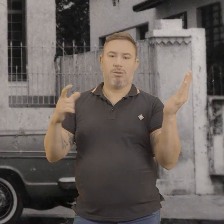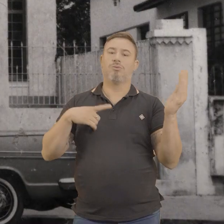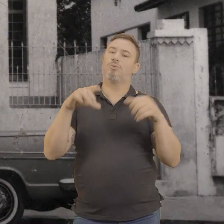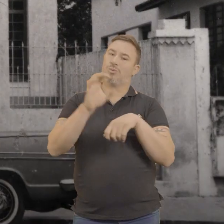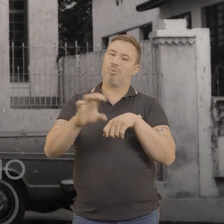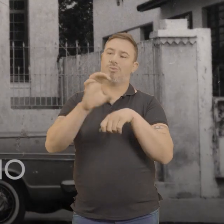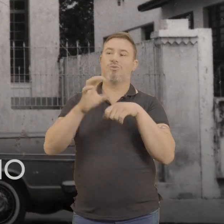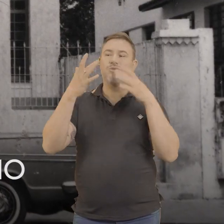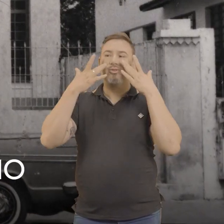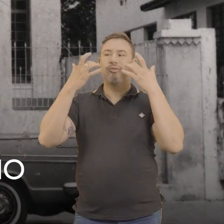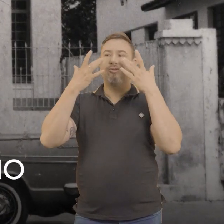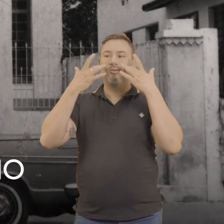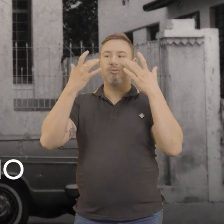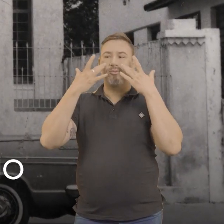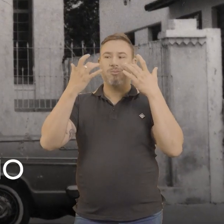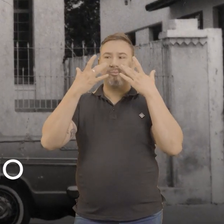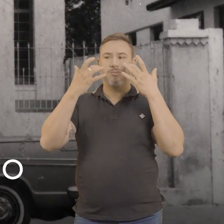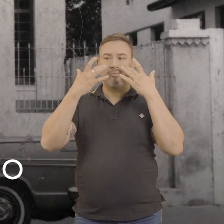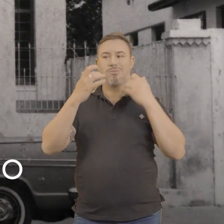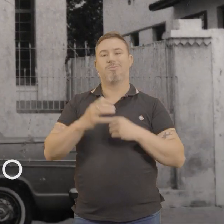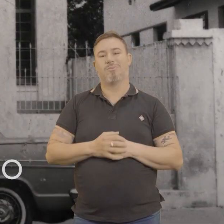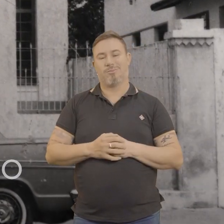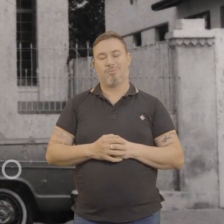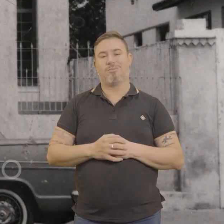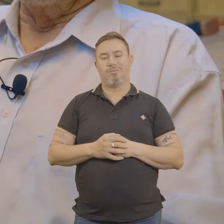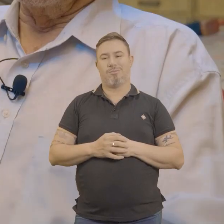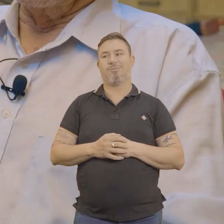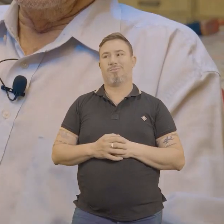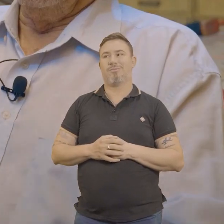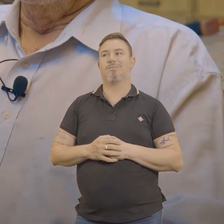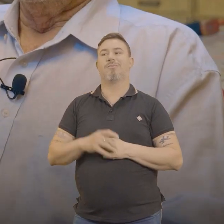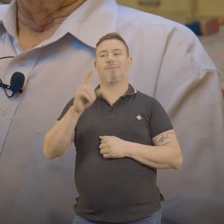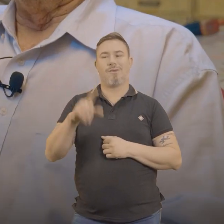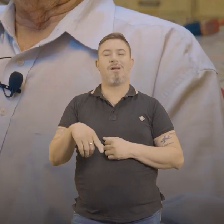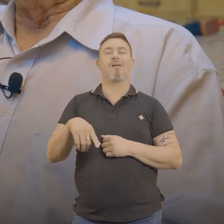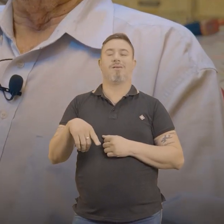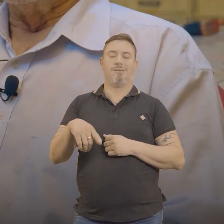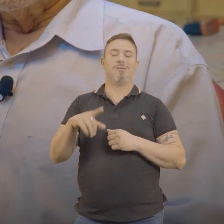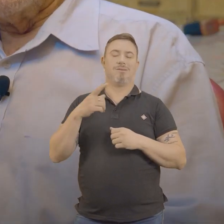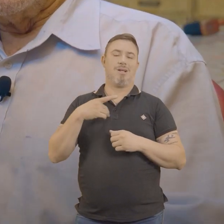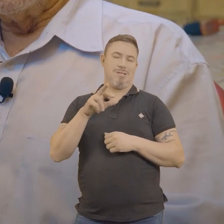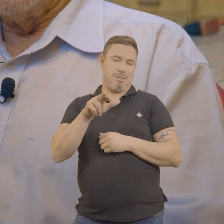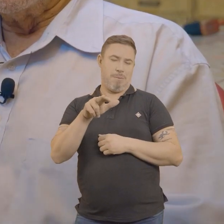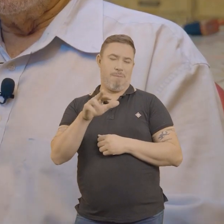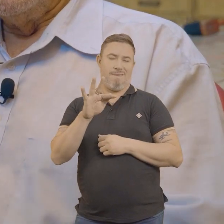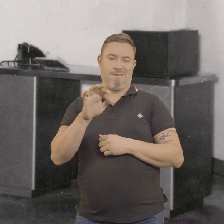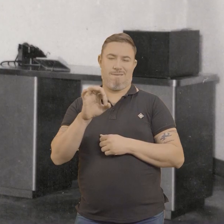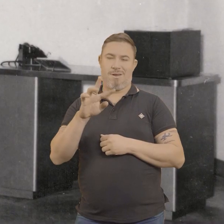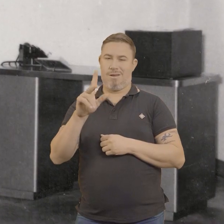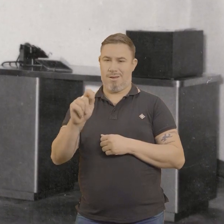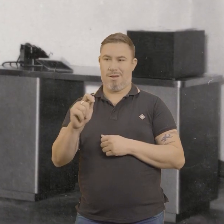de teatro. Era o colégio das Irmãs Ferreira ali, né? Quando o colégio